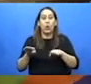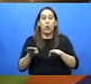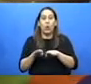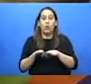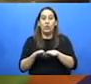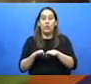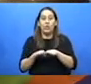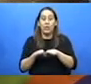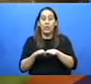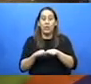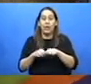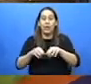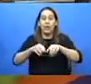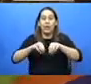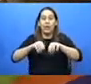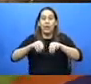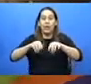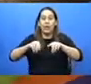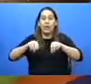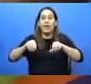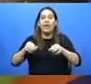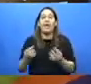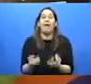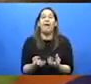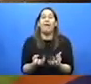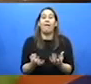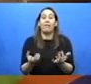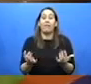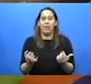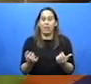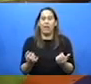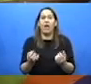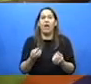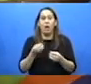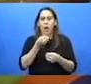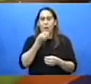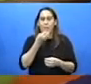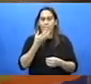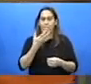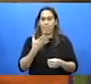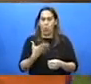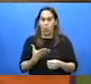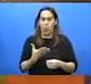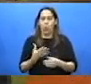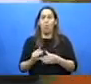ter solo adequado para ela poder crescer forte. Vocês sabiam disso?